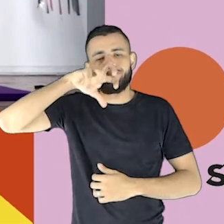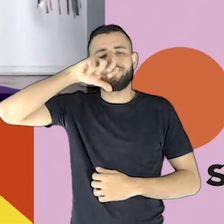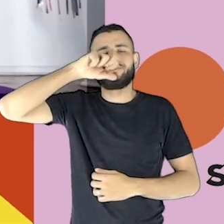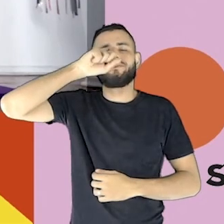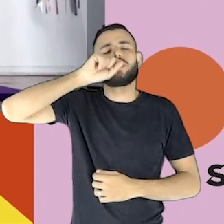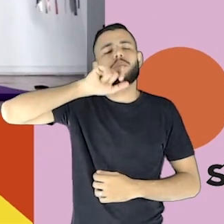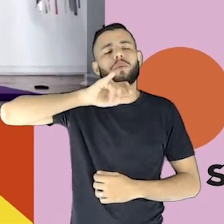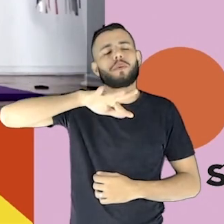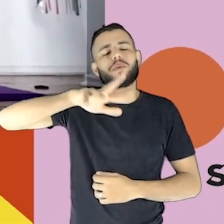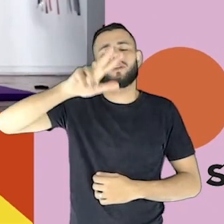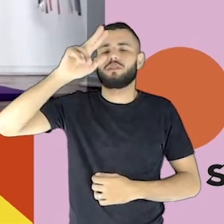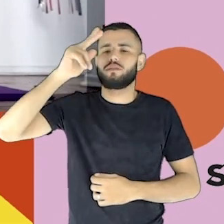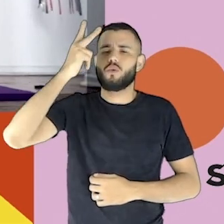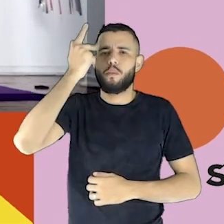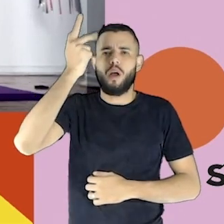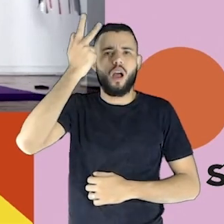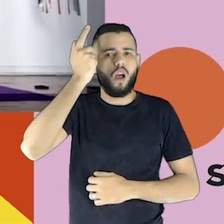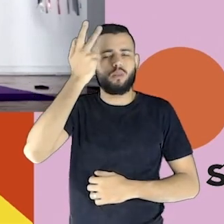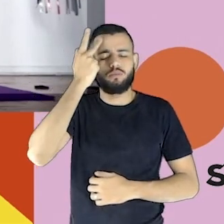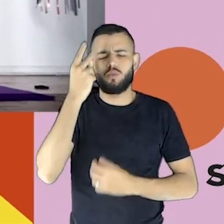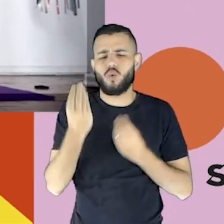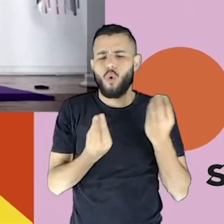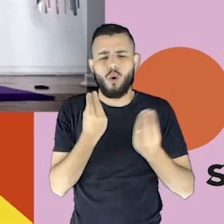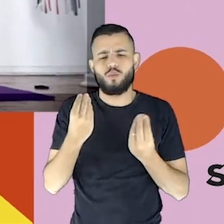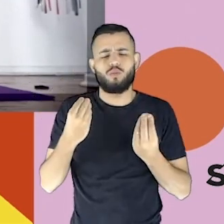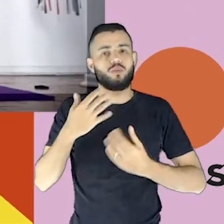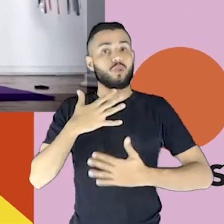natural. Sente como é que seu corpo está.